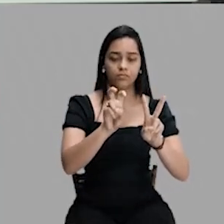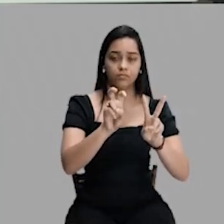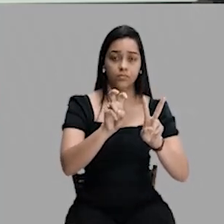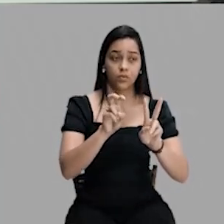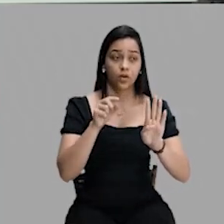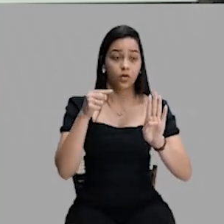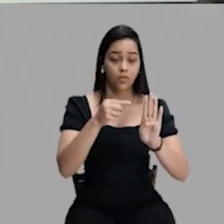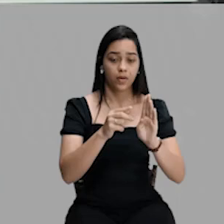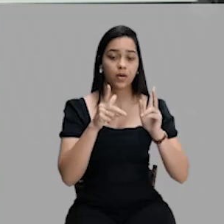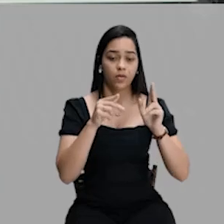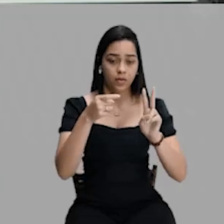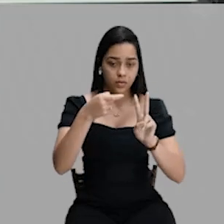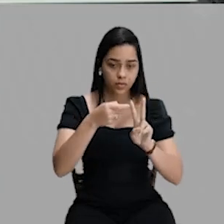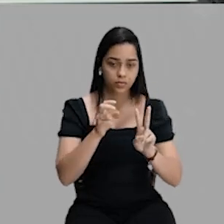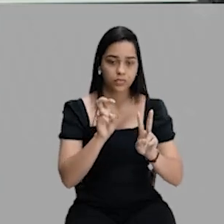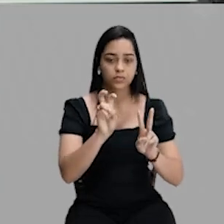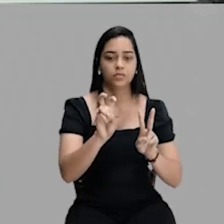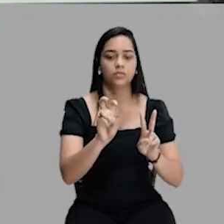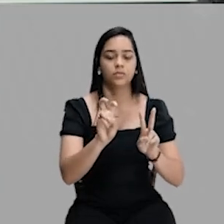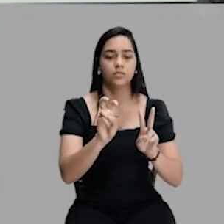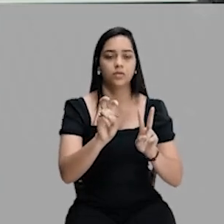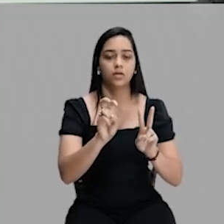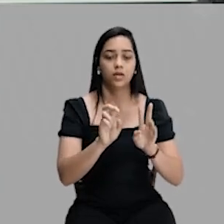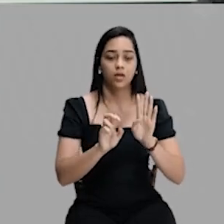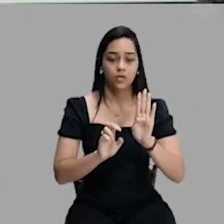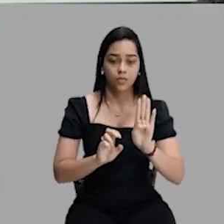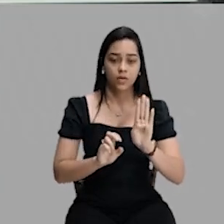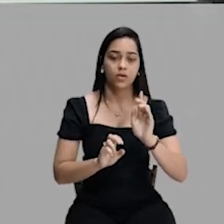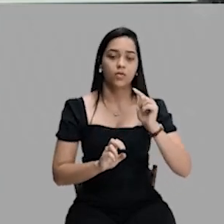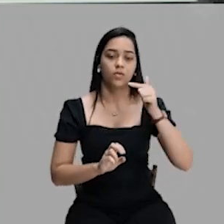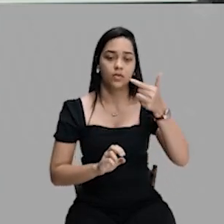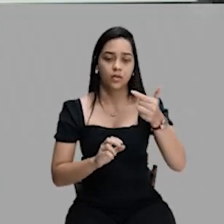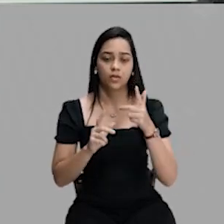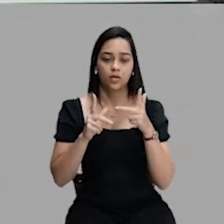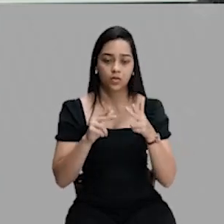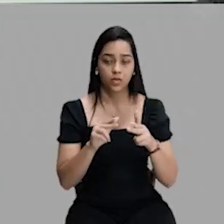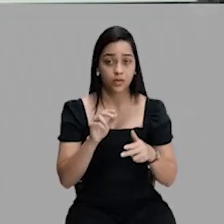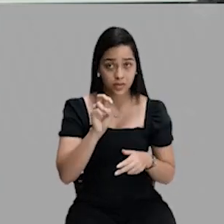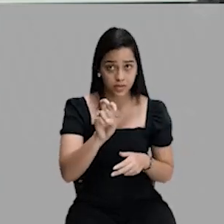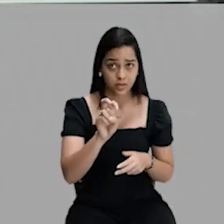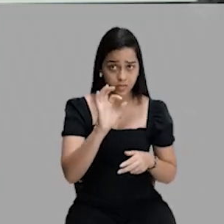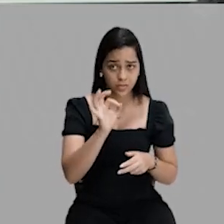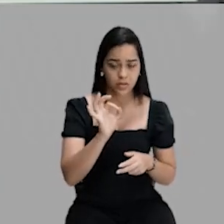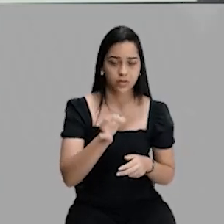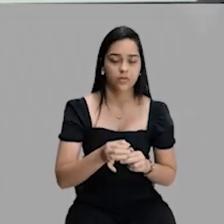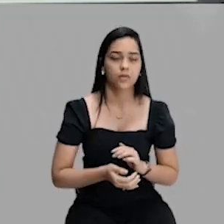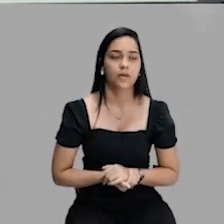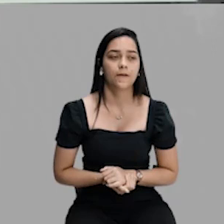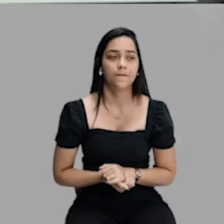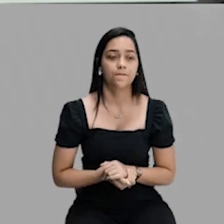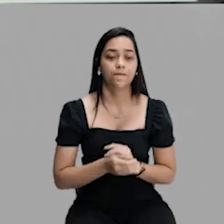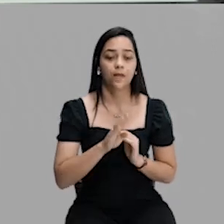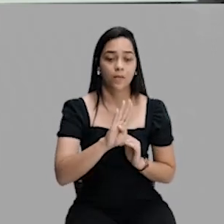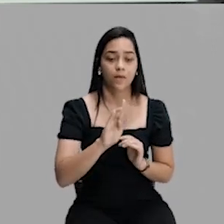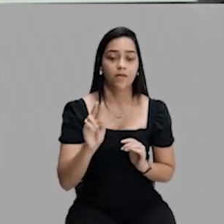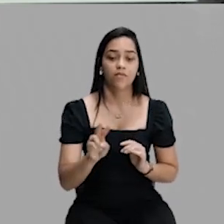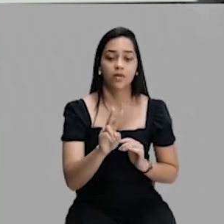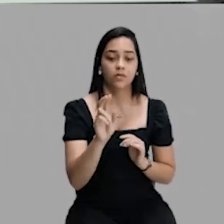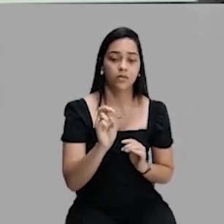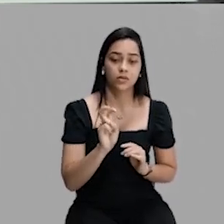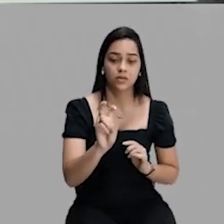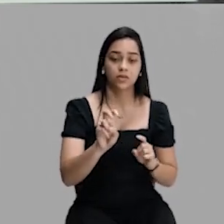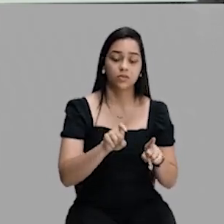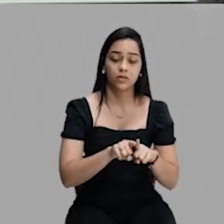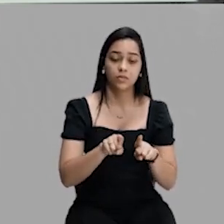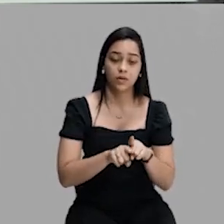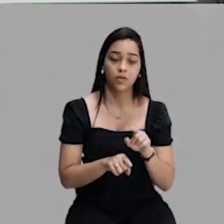O b vai ser igual a raiz quadrada de 5 e o b ao quadrado vai ser igual a 5. Certo? Então, o b vale 5